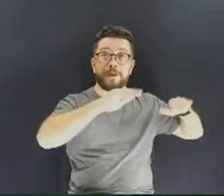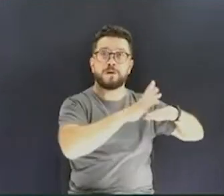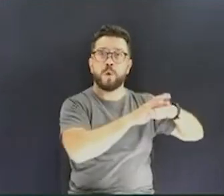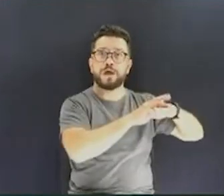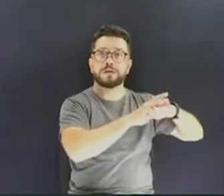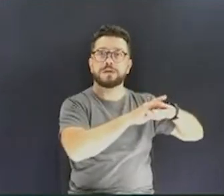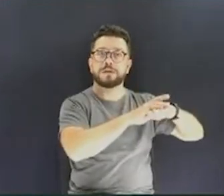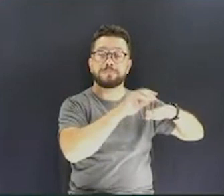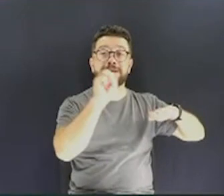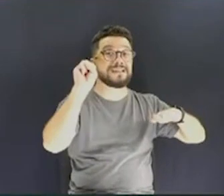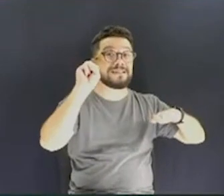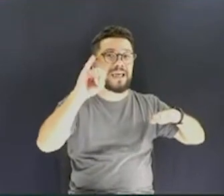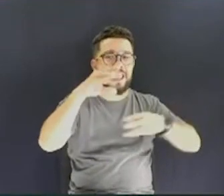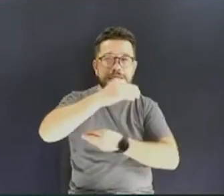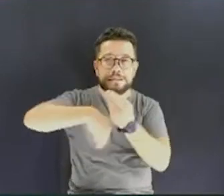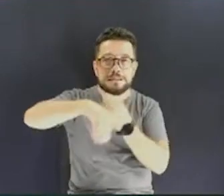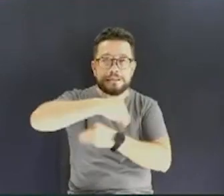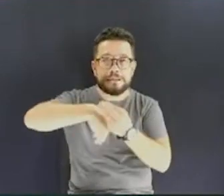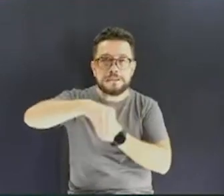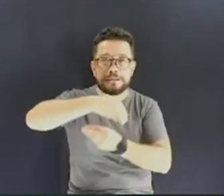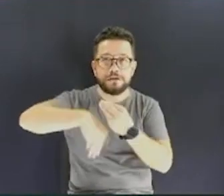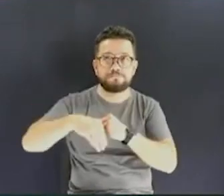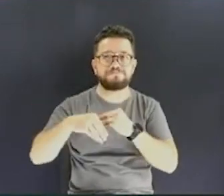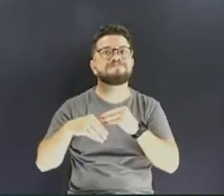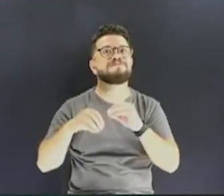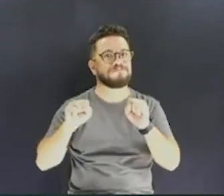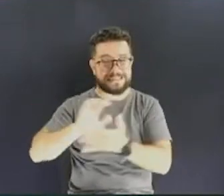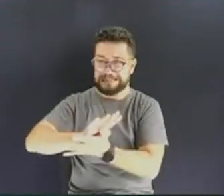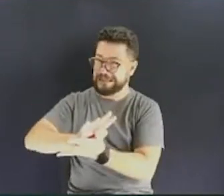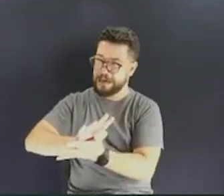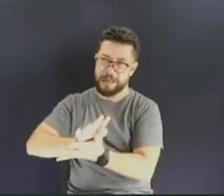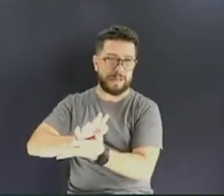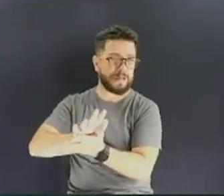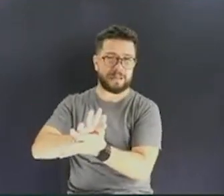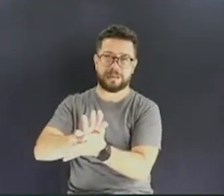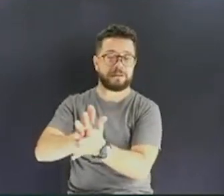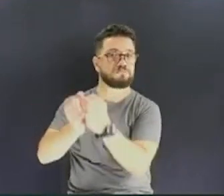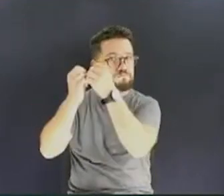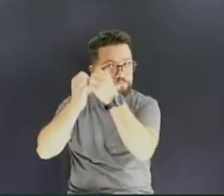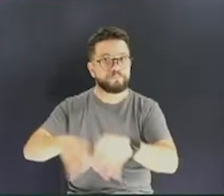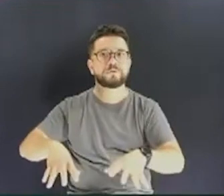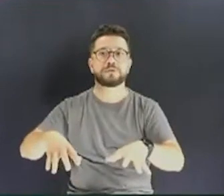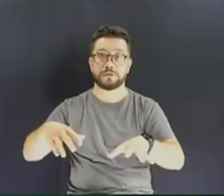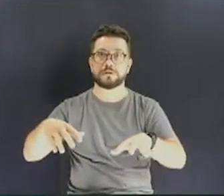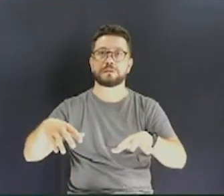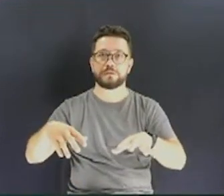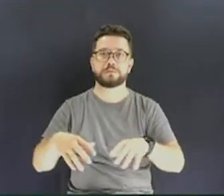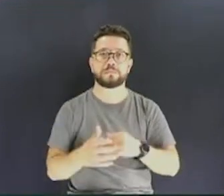acontecem, produzem mais dano para o cidadão do que elas individualmente ocorrendo no mesmo período. O que